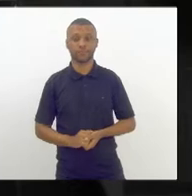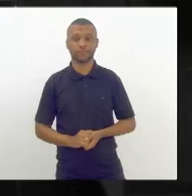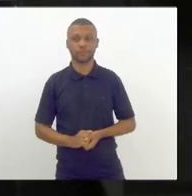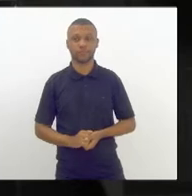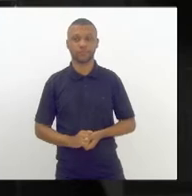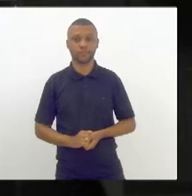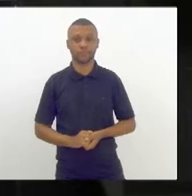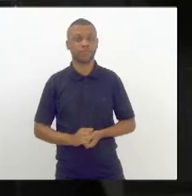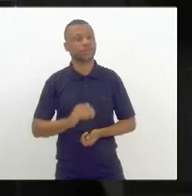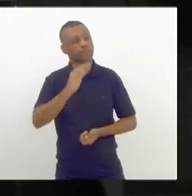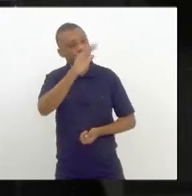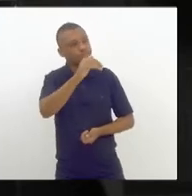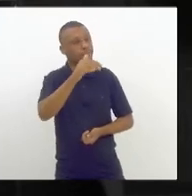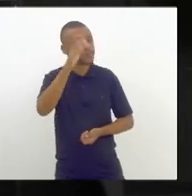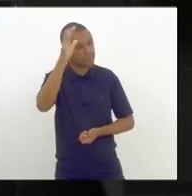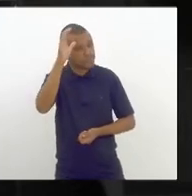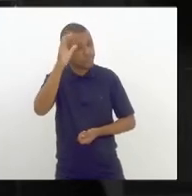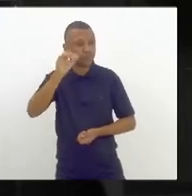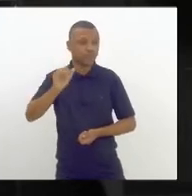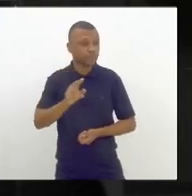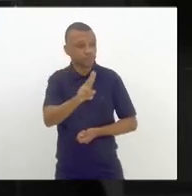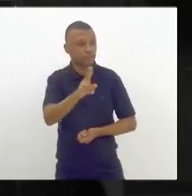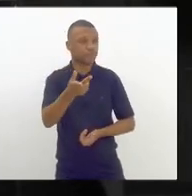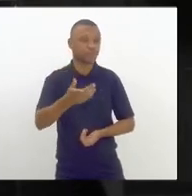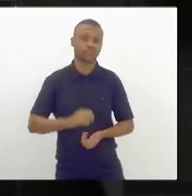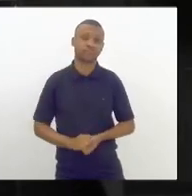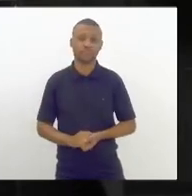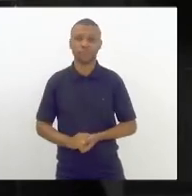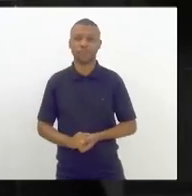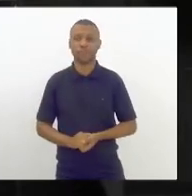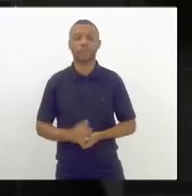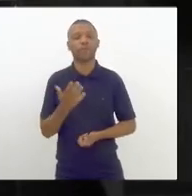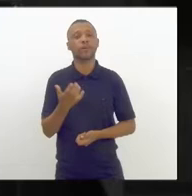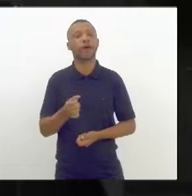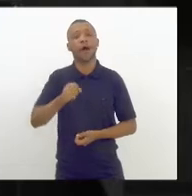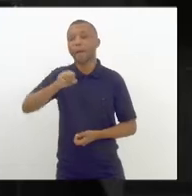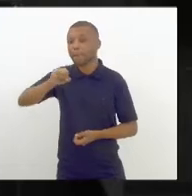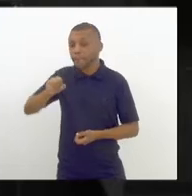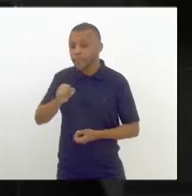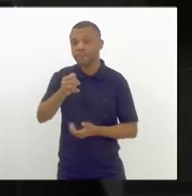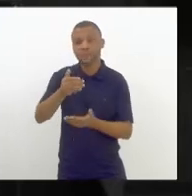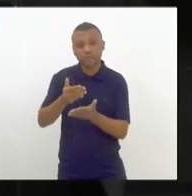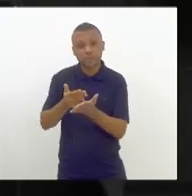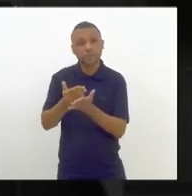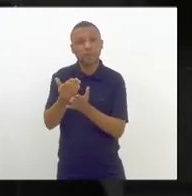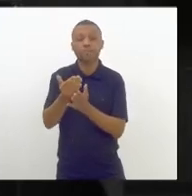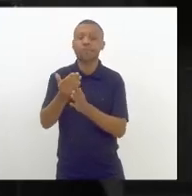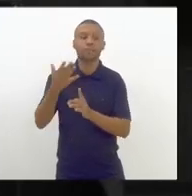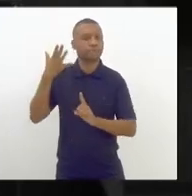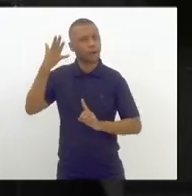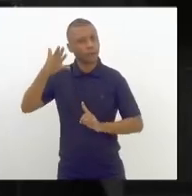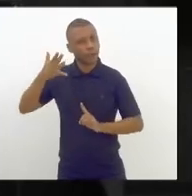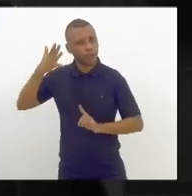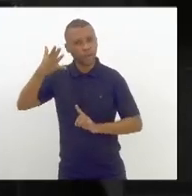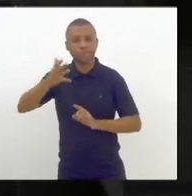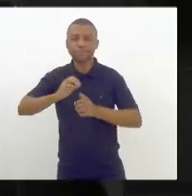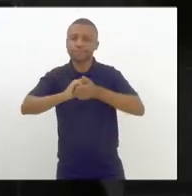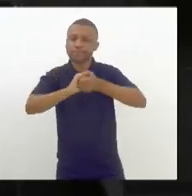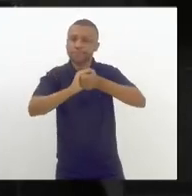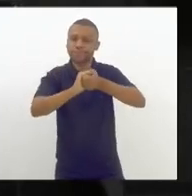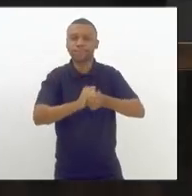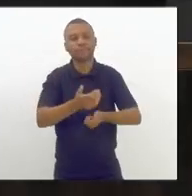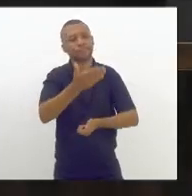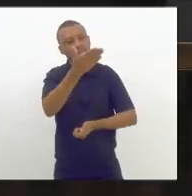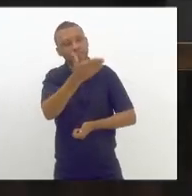deputada tia Ju aproveito para iniciar minha manifestação cumprimentando vossa